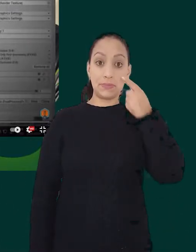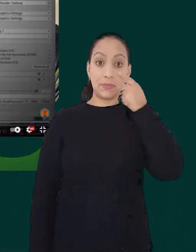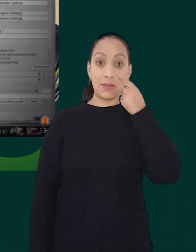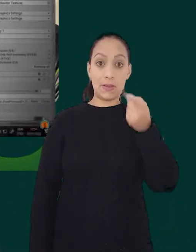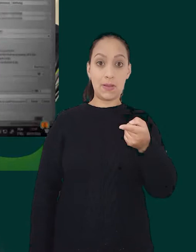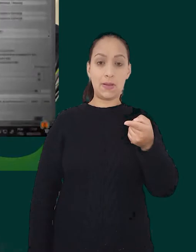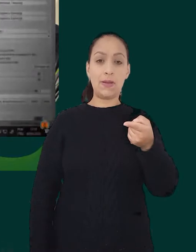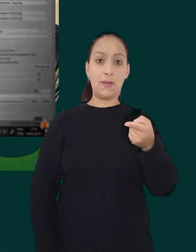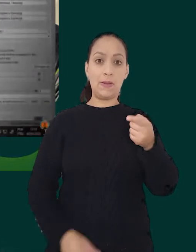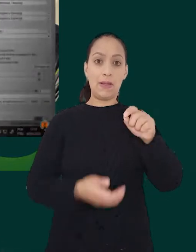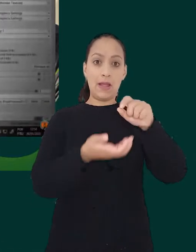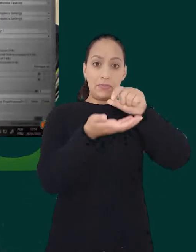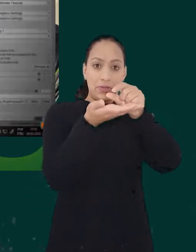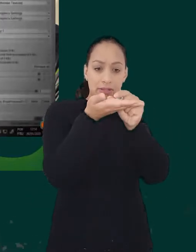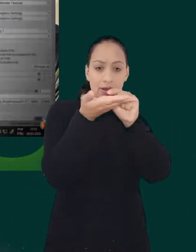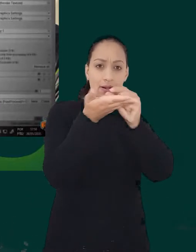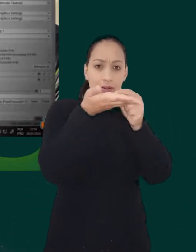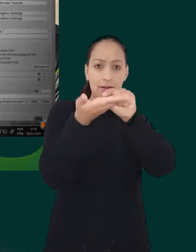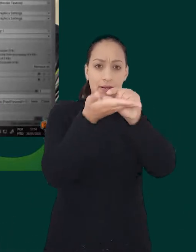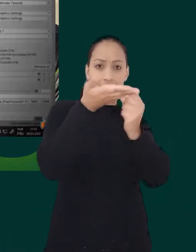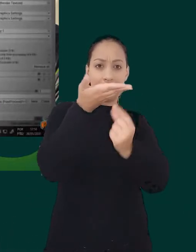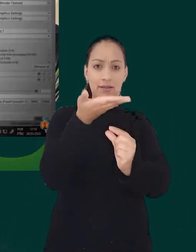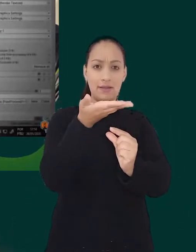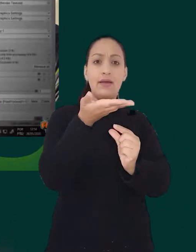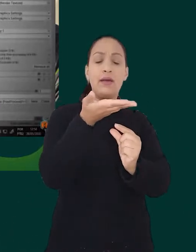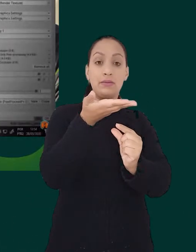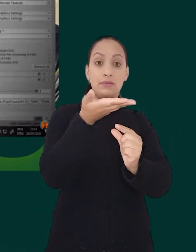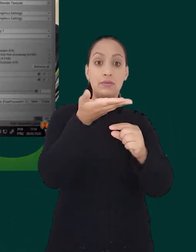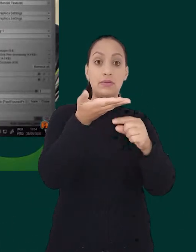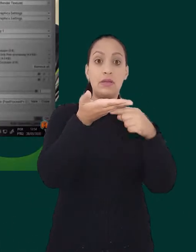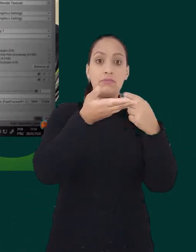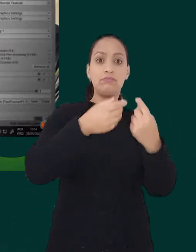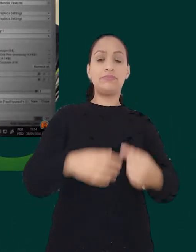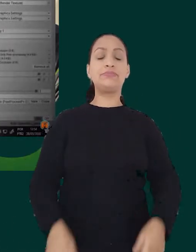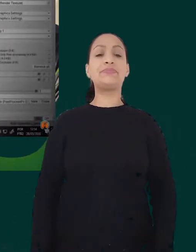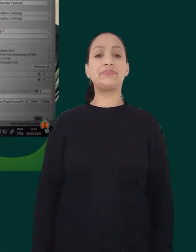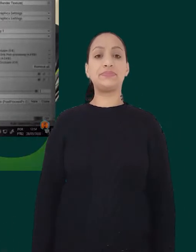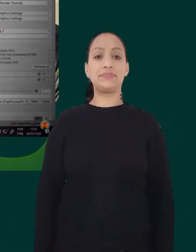Ó, a bolinha cai algumas vezes.